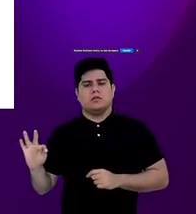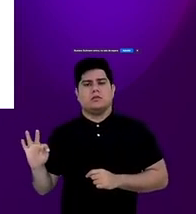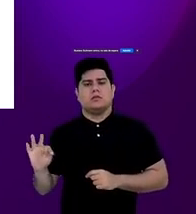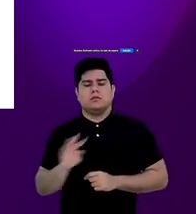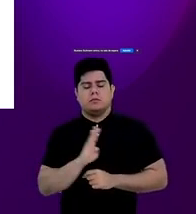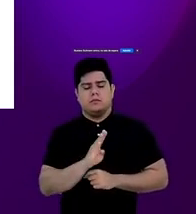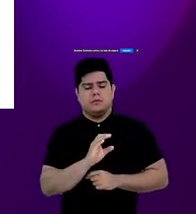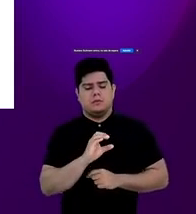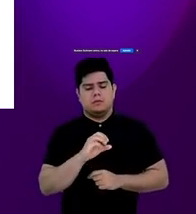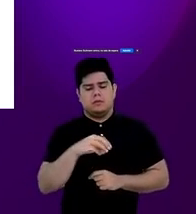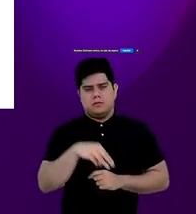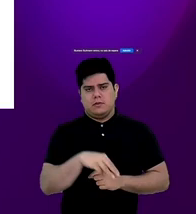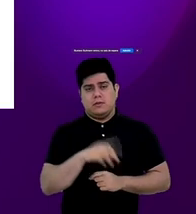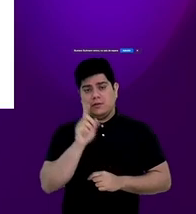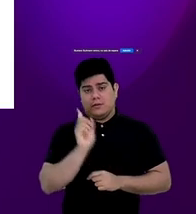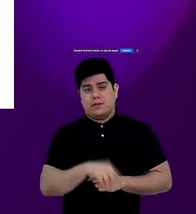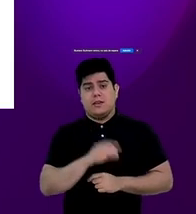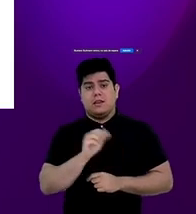que é um antígeno